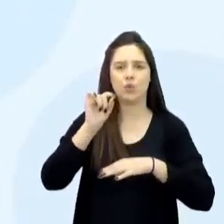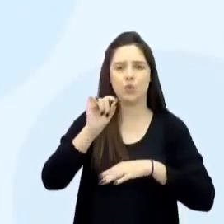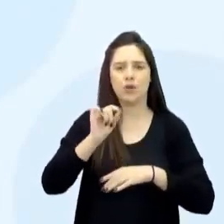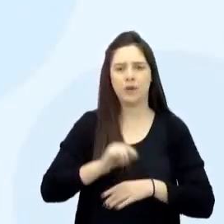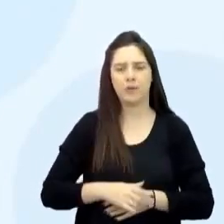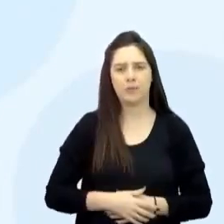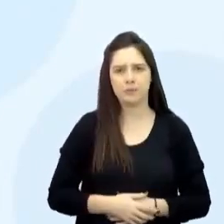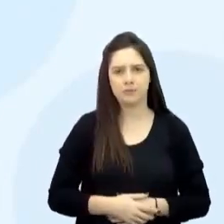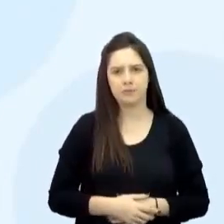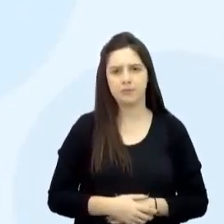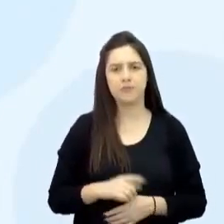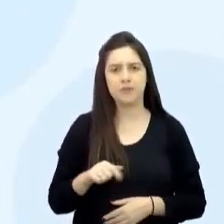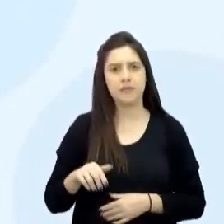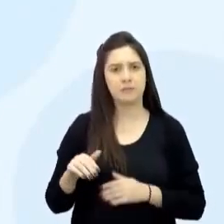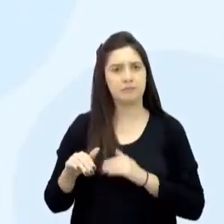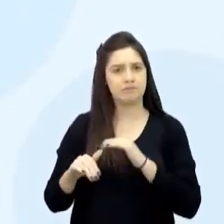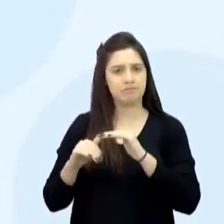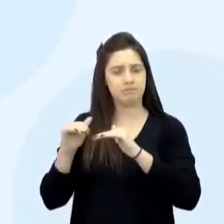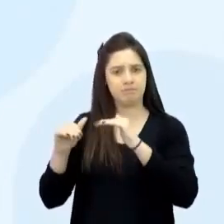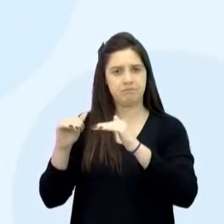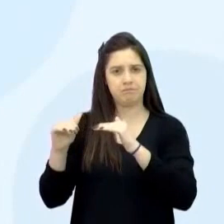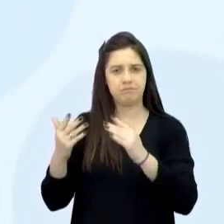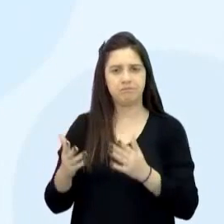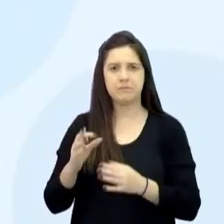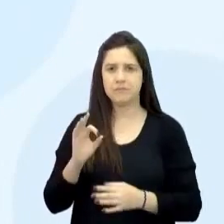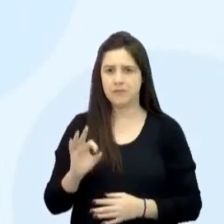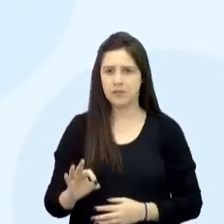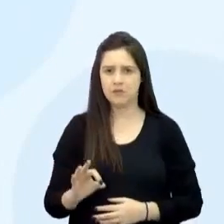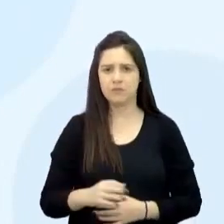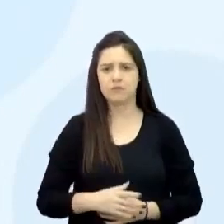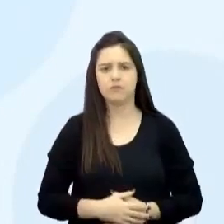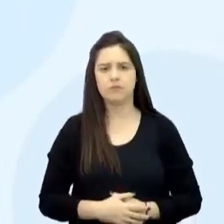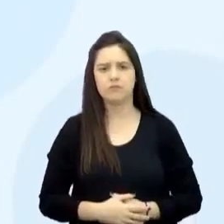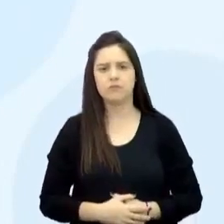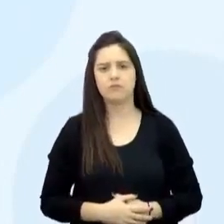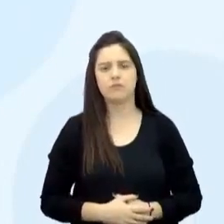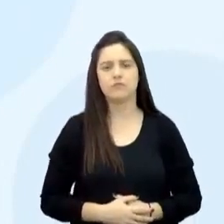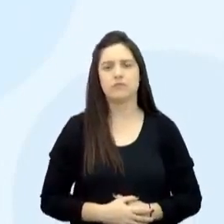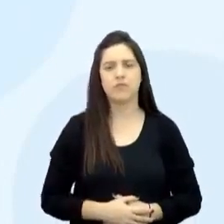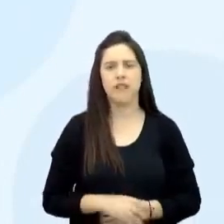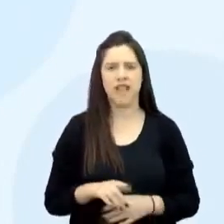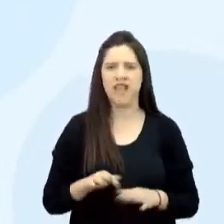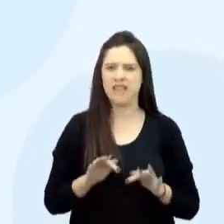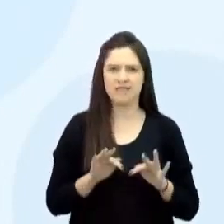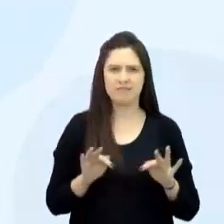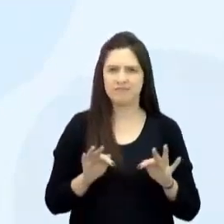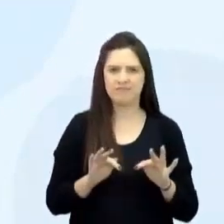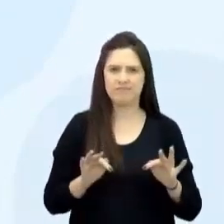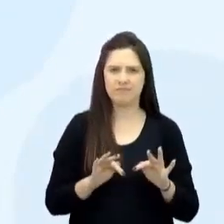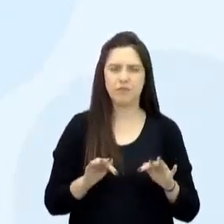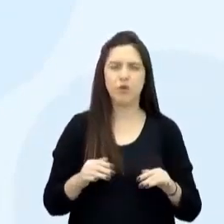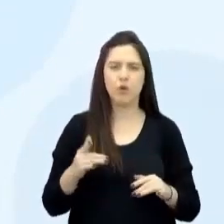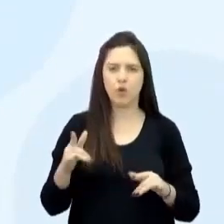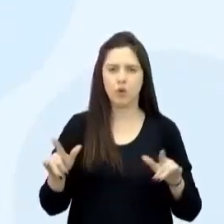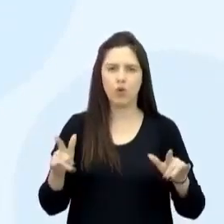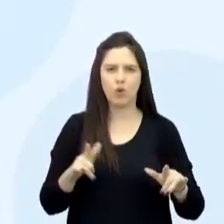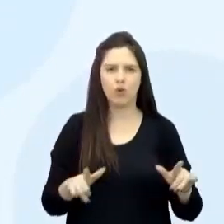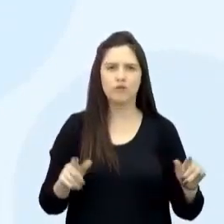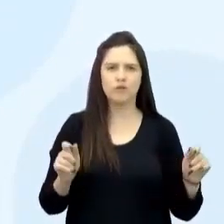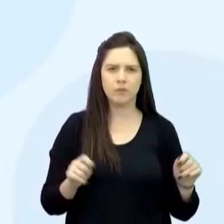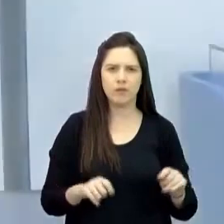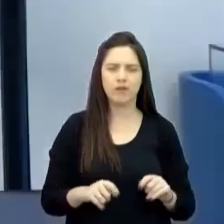nesse processo, tá certo? Esse é um esquema simples, mas se você souber outras coisas, você